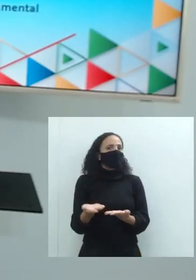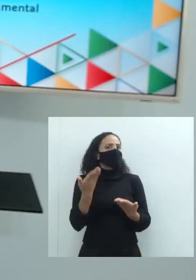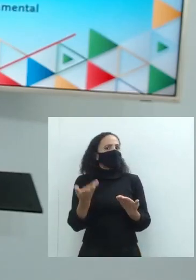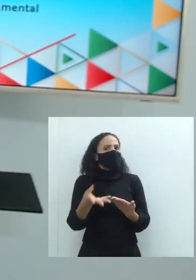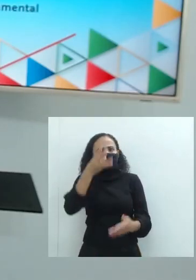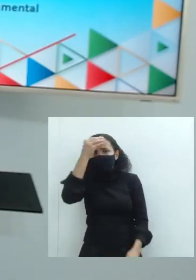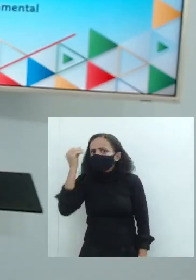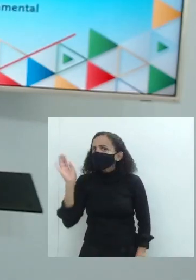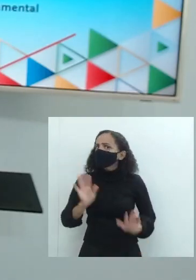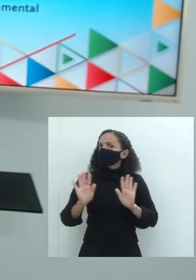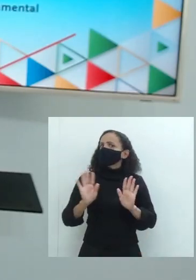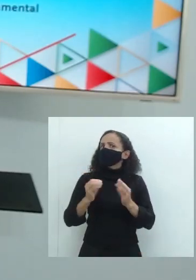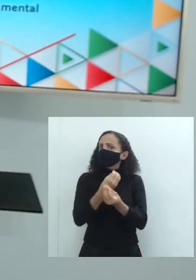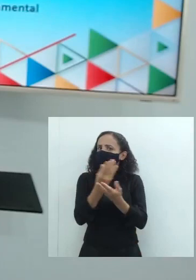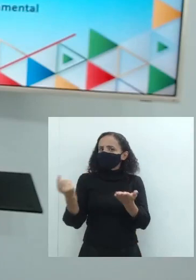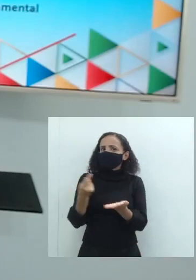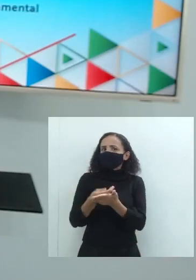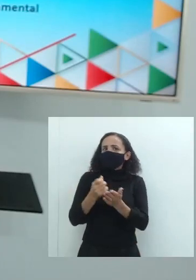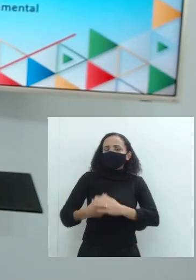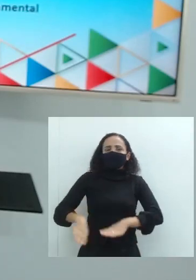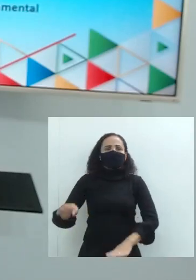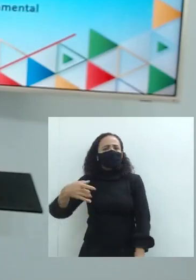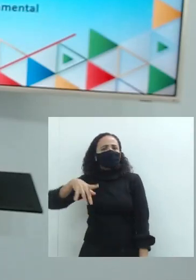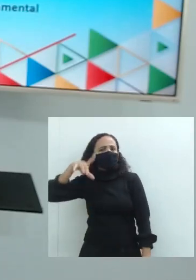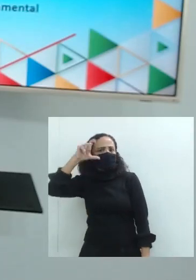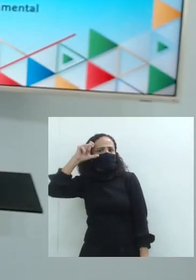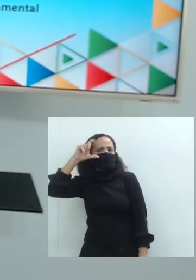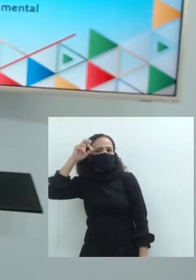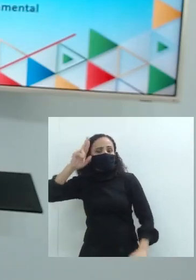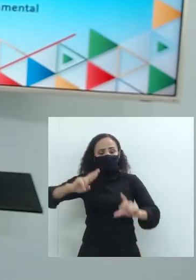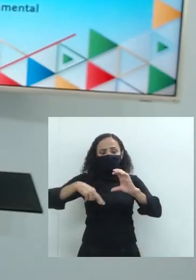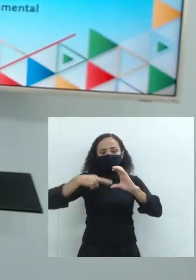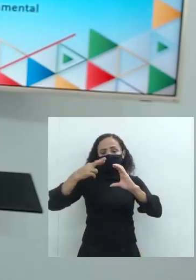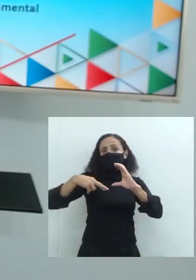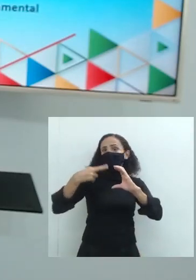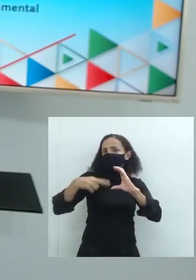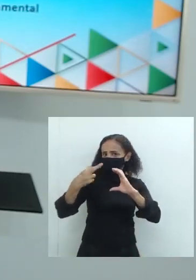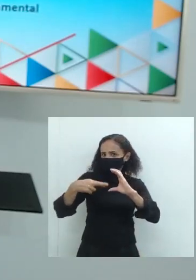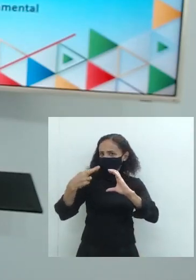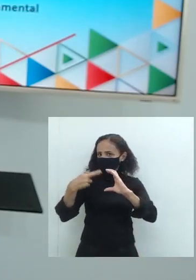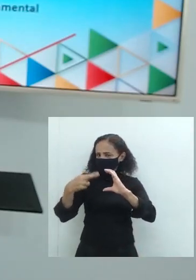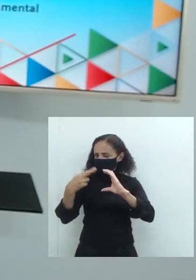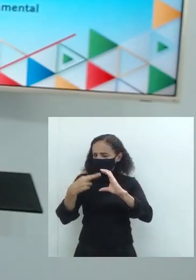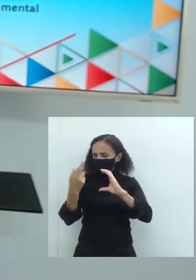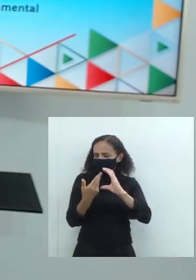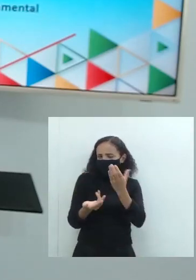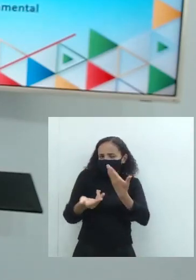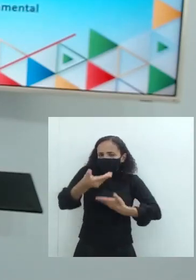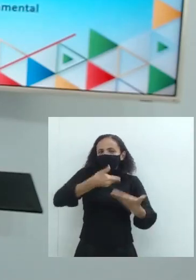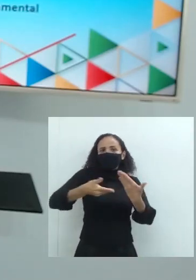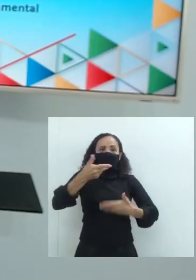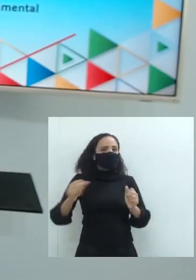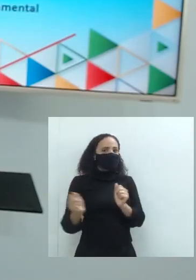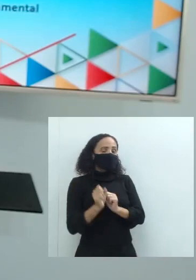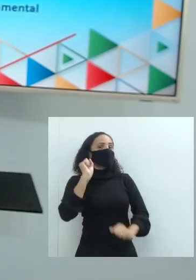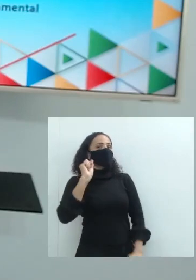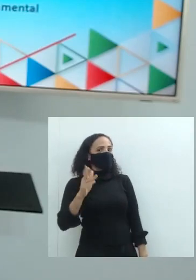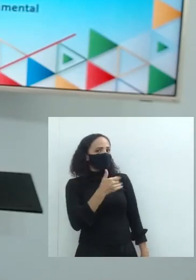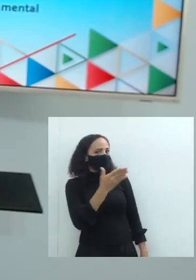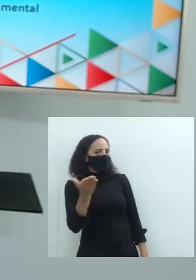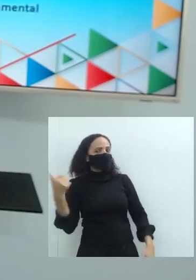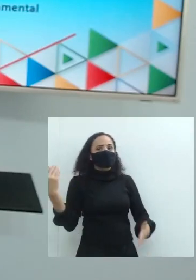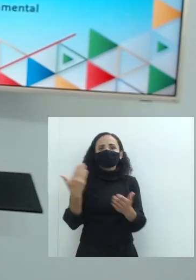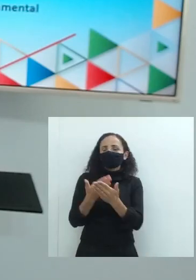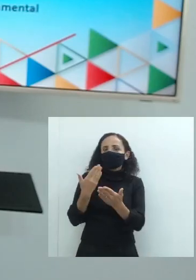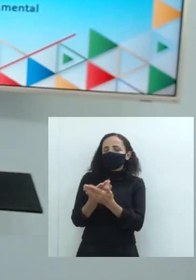esquece, também estamos lá no Instagram, Robertão da Transmissão, tudo junto, sem acento, ok? Vamos para a